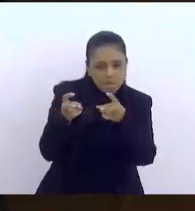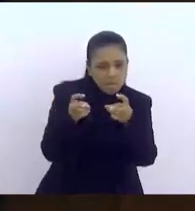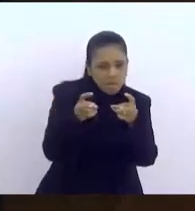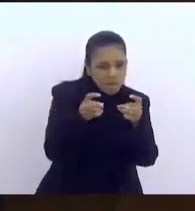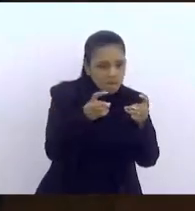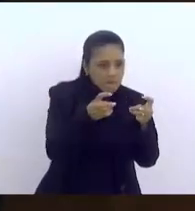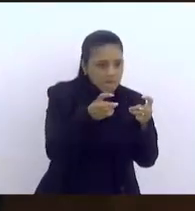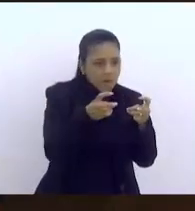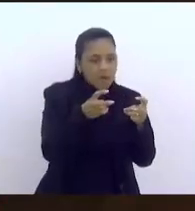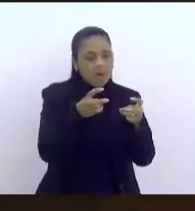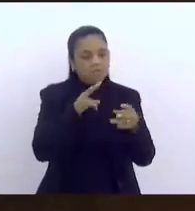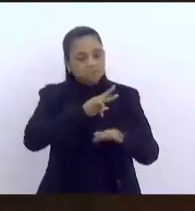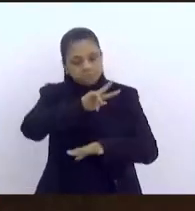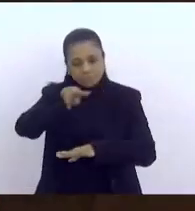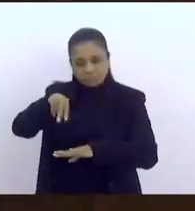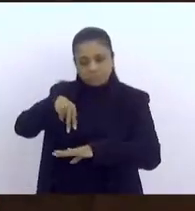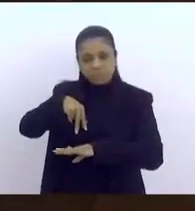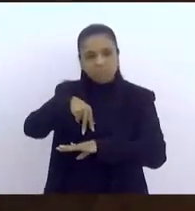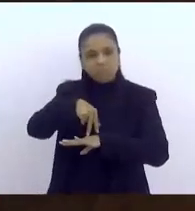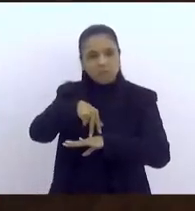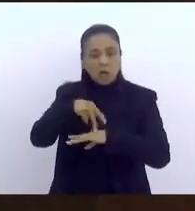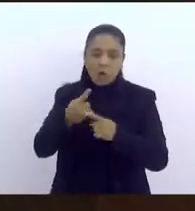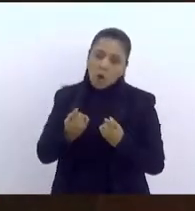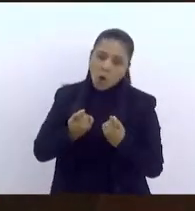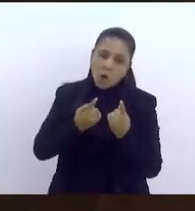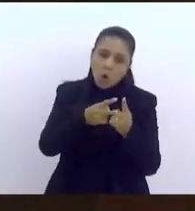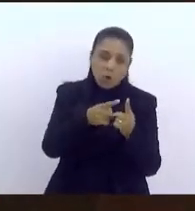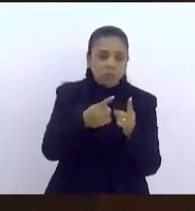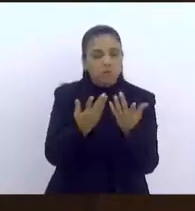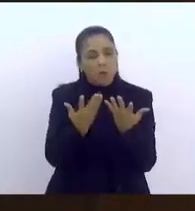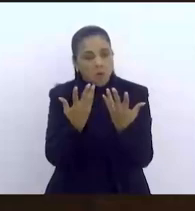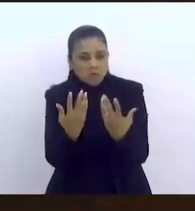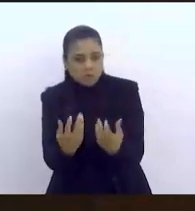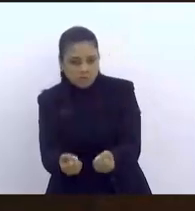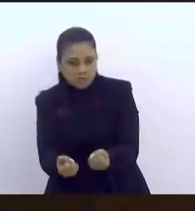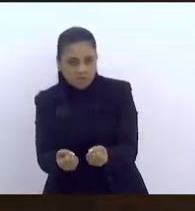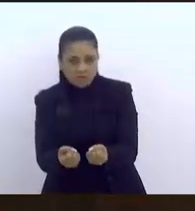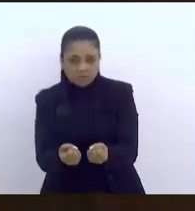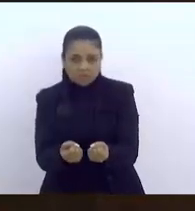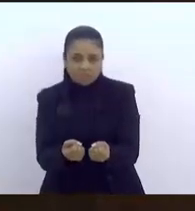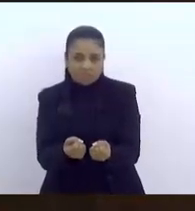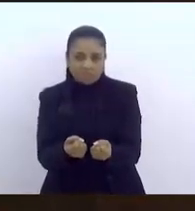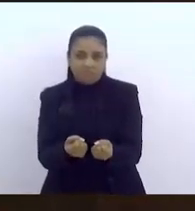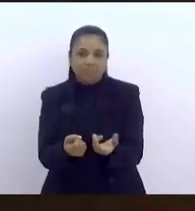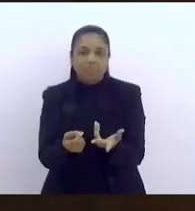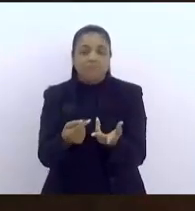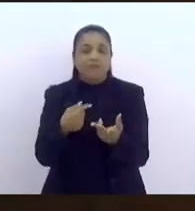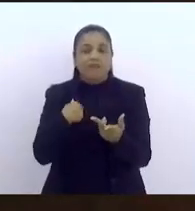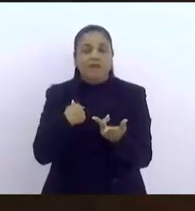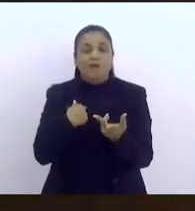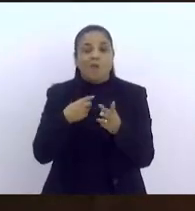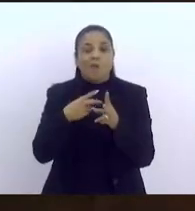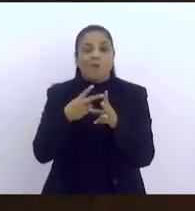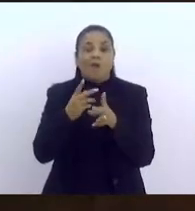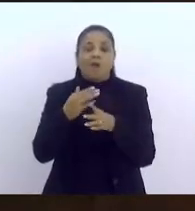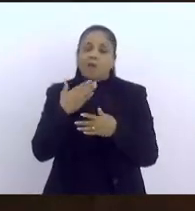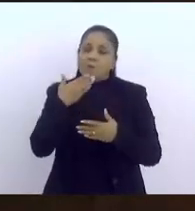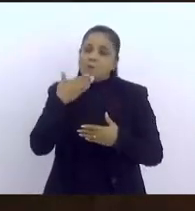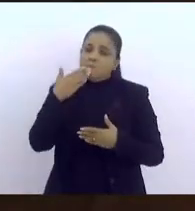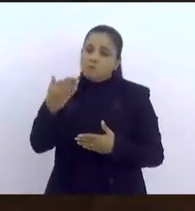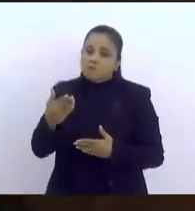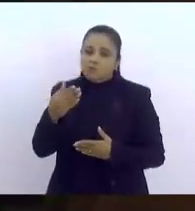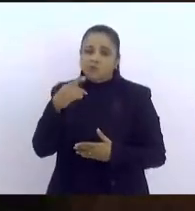se manifestaram contra ou que se manifestaram a favor. Tive o cuidado de pedir ao deputado Alan Lopes